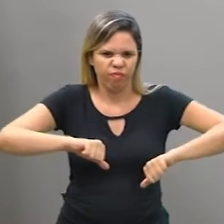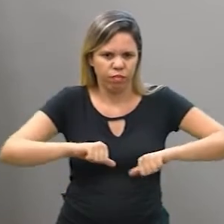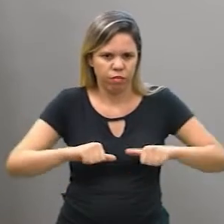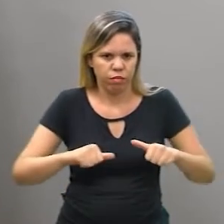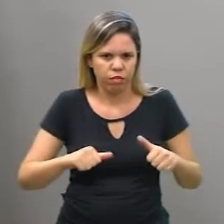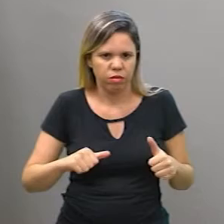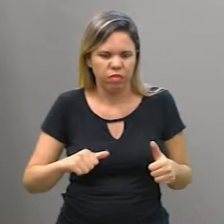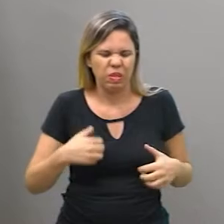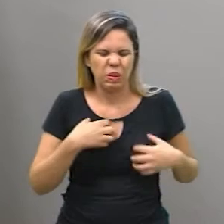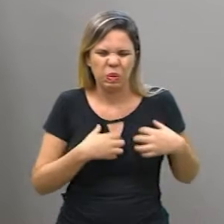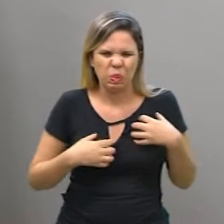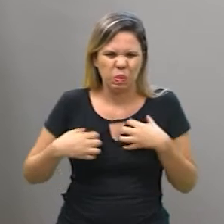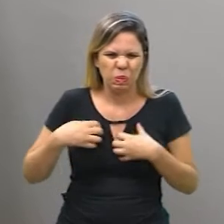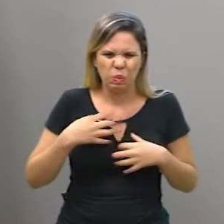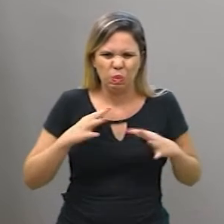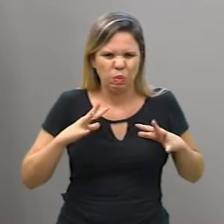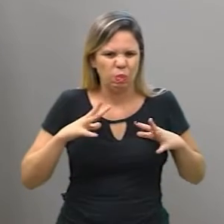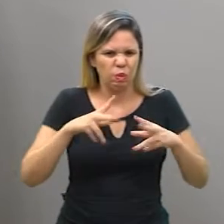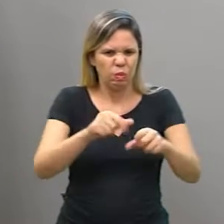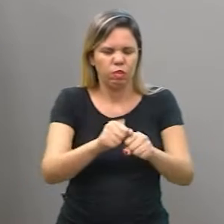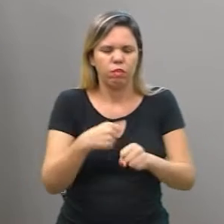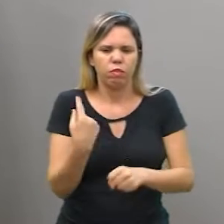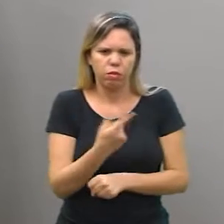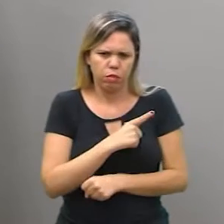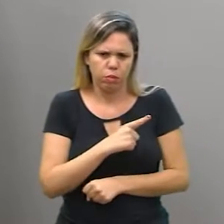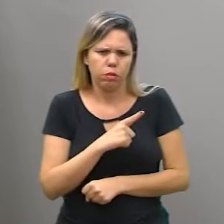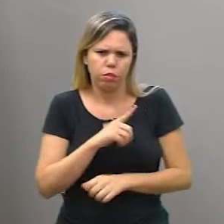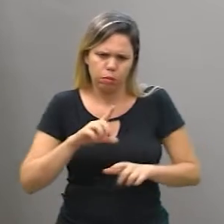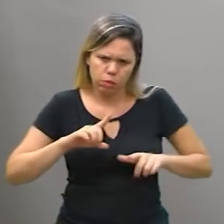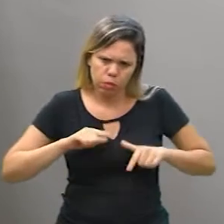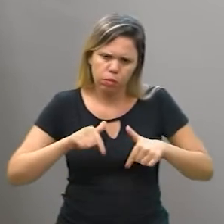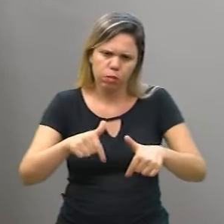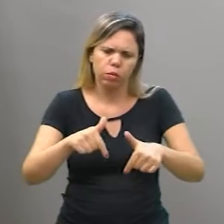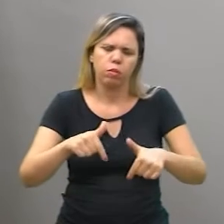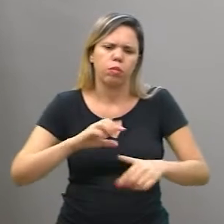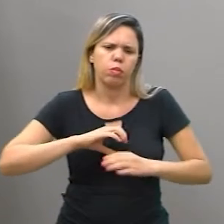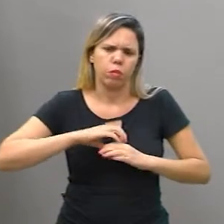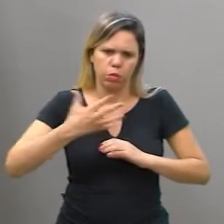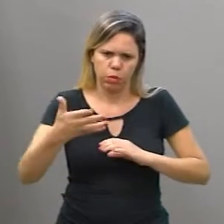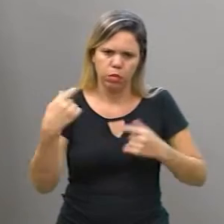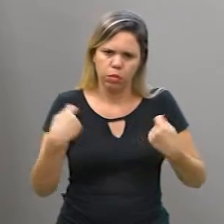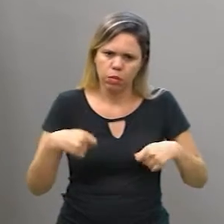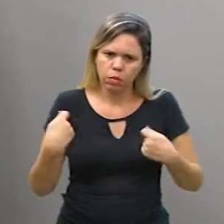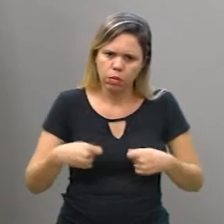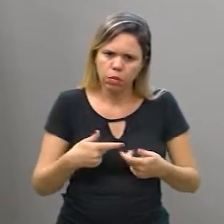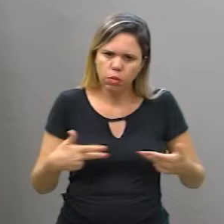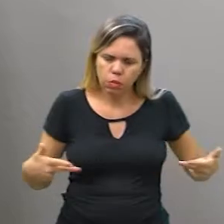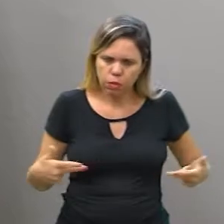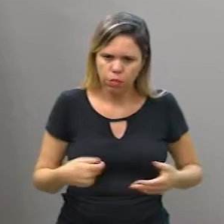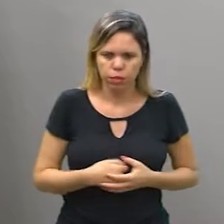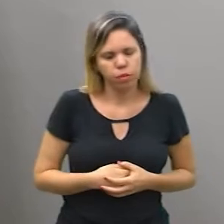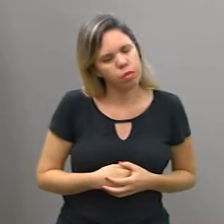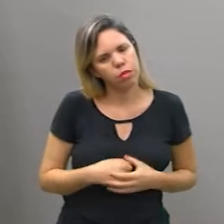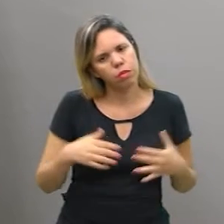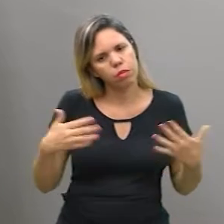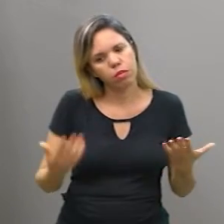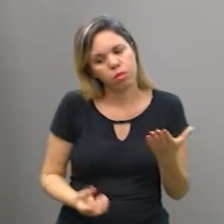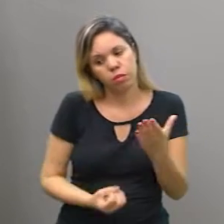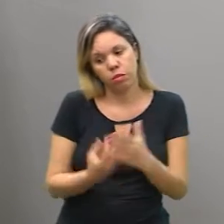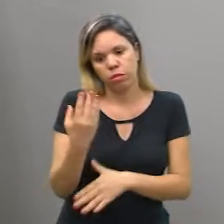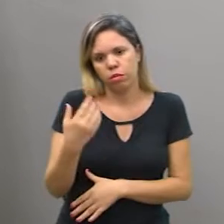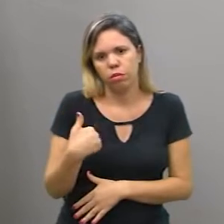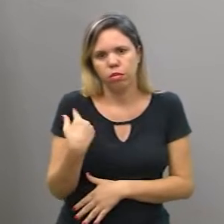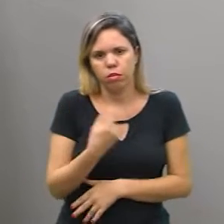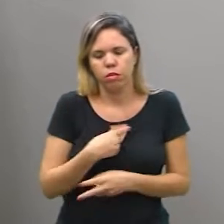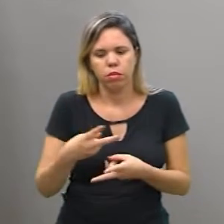muito negativa, que doeu o coração de todo mundo, nós temos que ter alguma atitude. Nós precisamos, porque tem muita coisa que